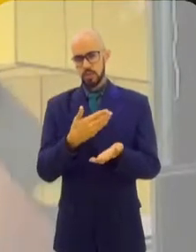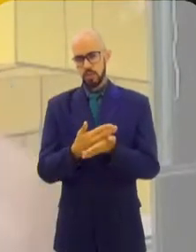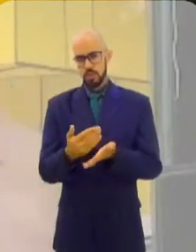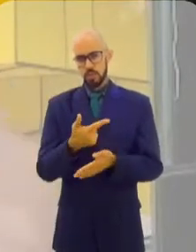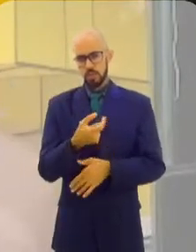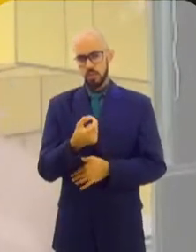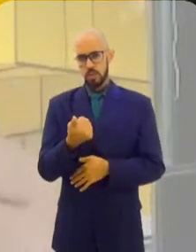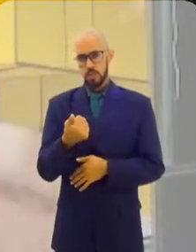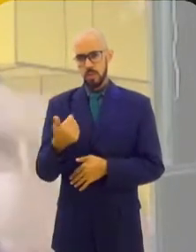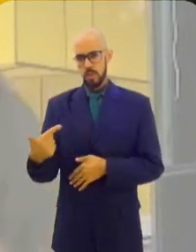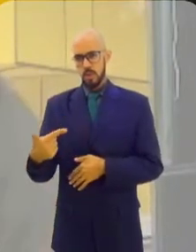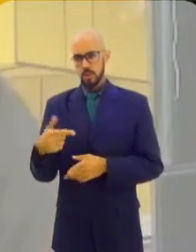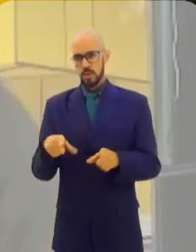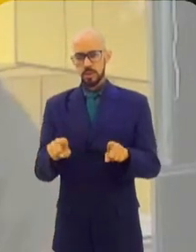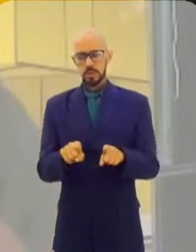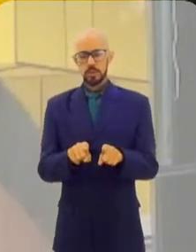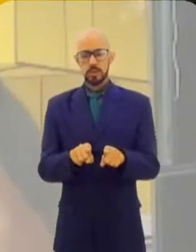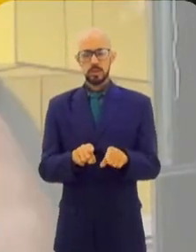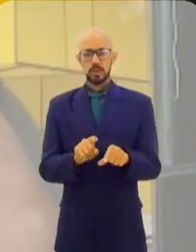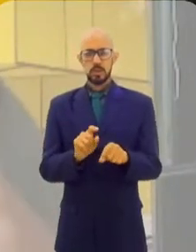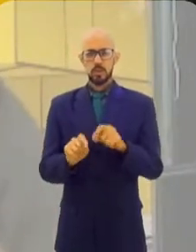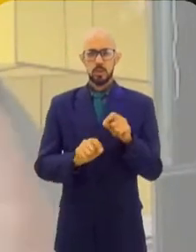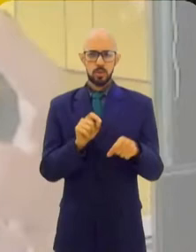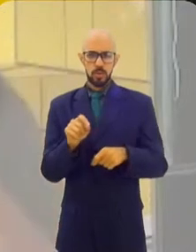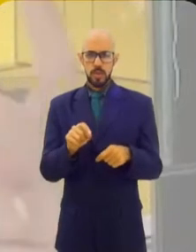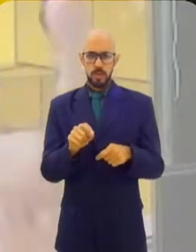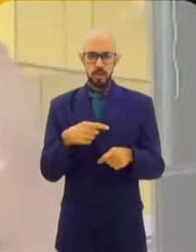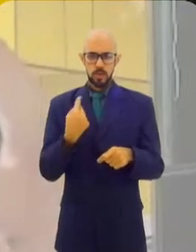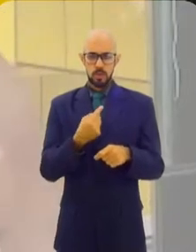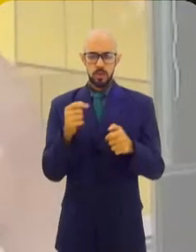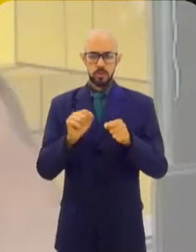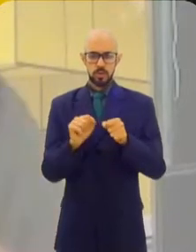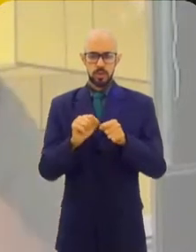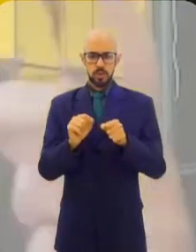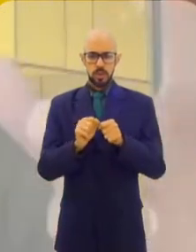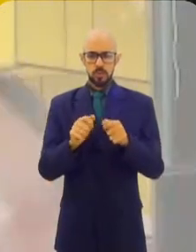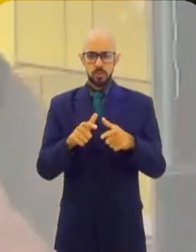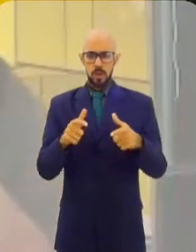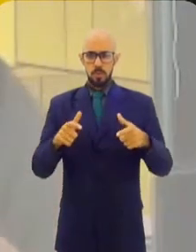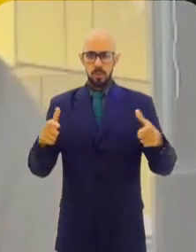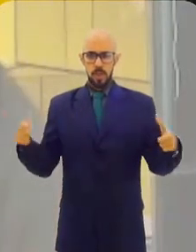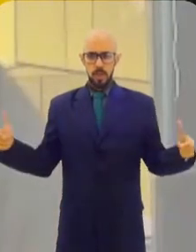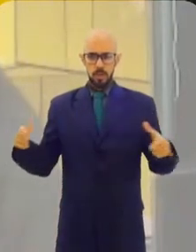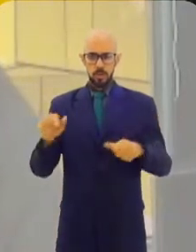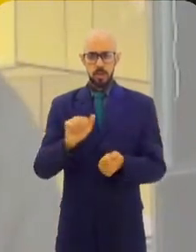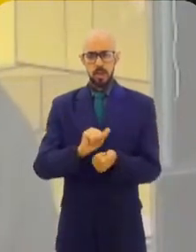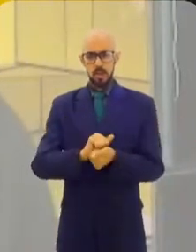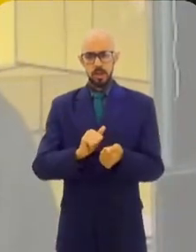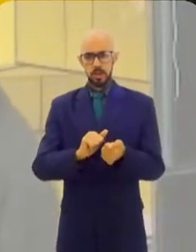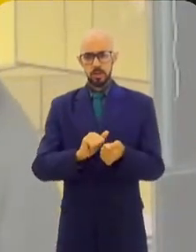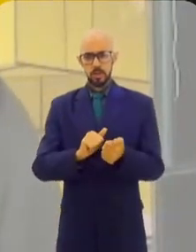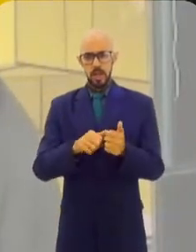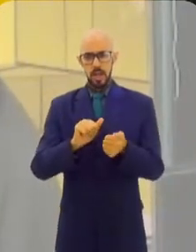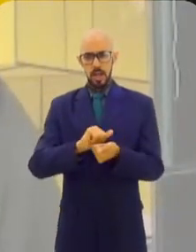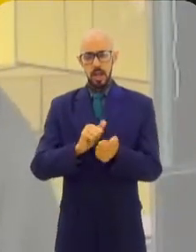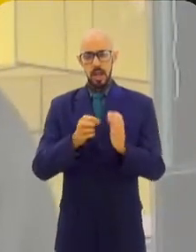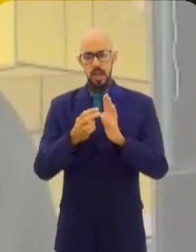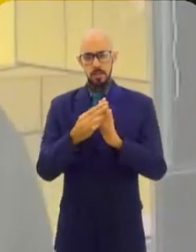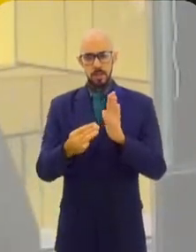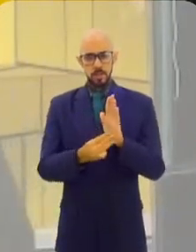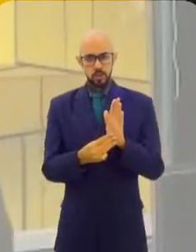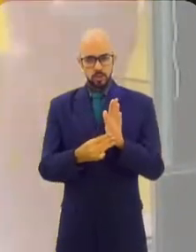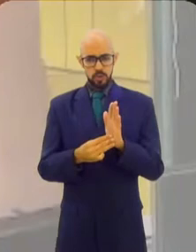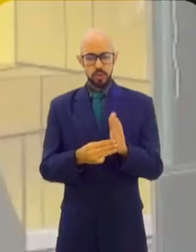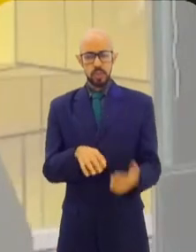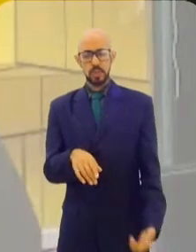em e a gente teve uma o aumento do escopo aí na nossa metodologia do